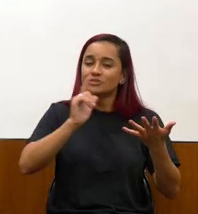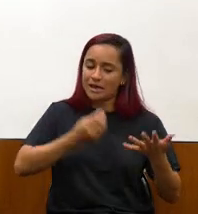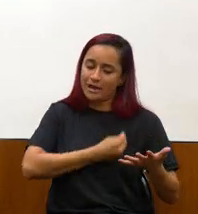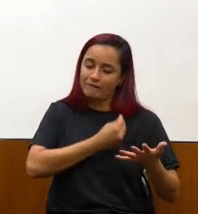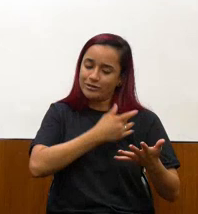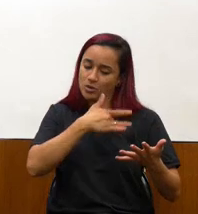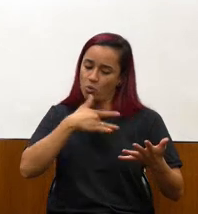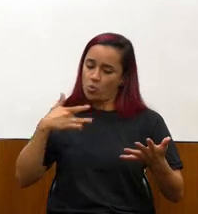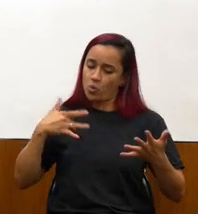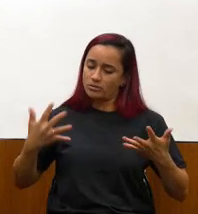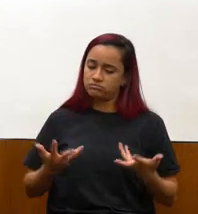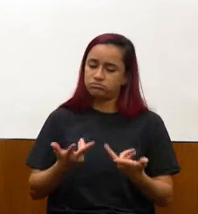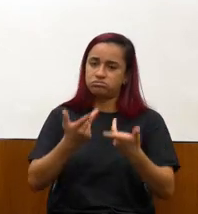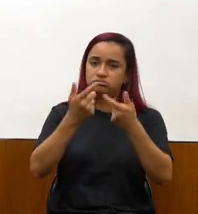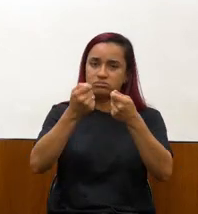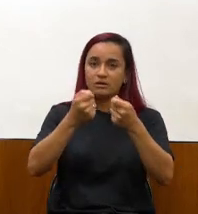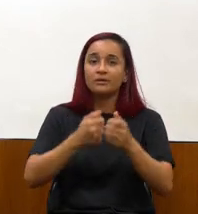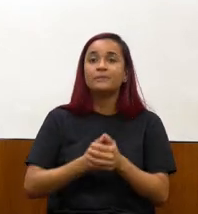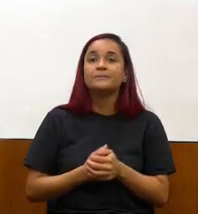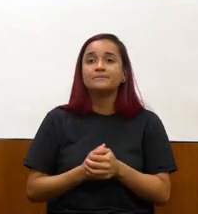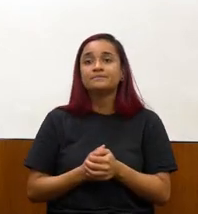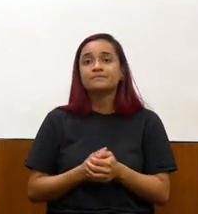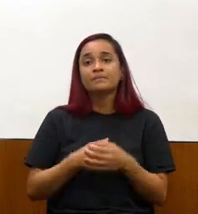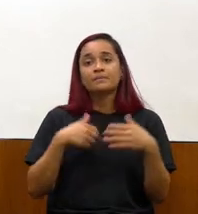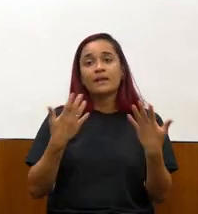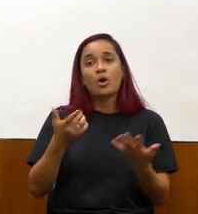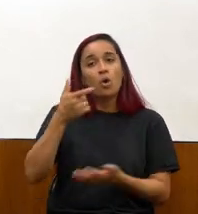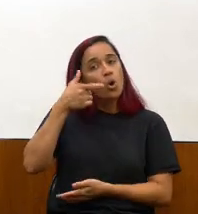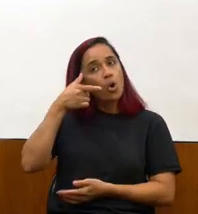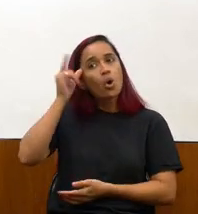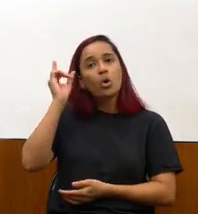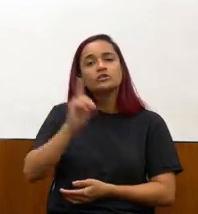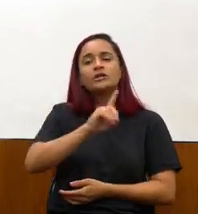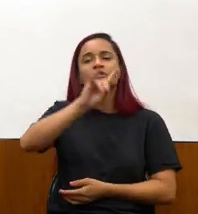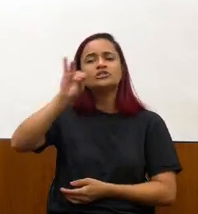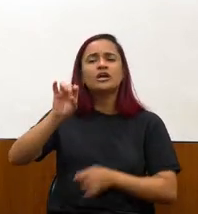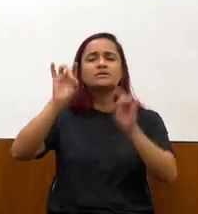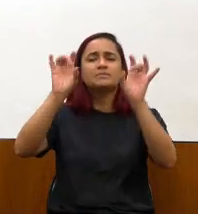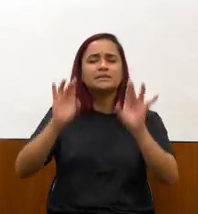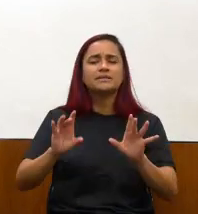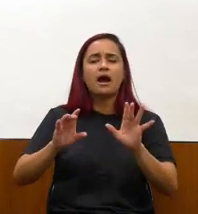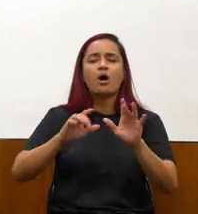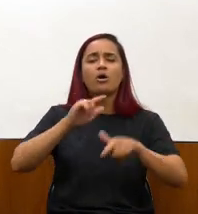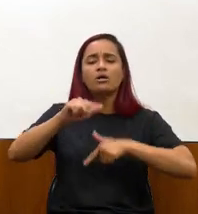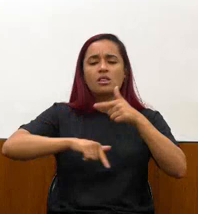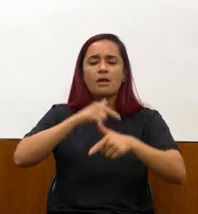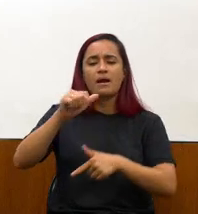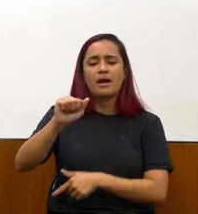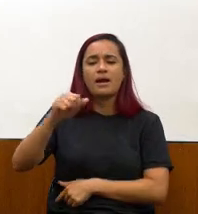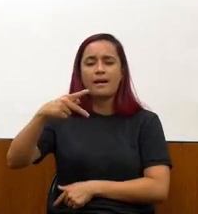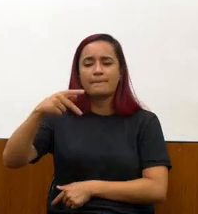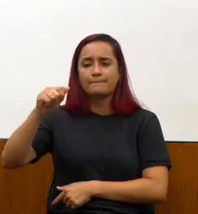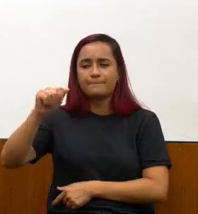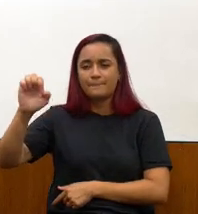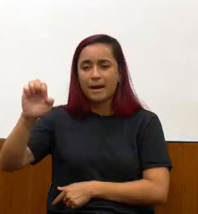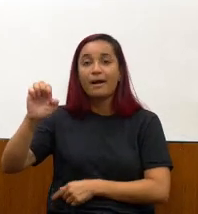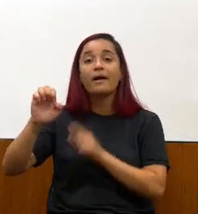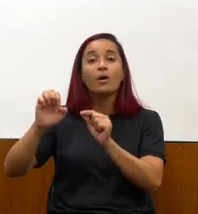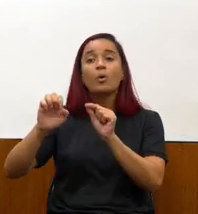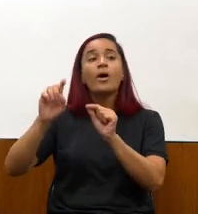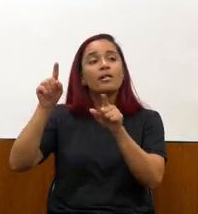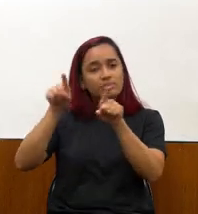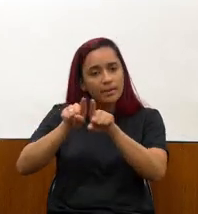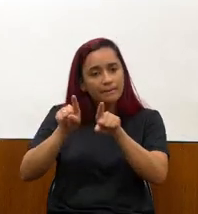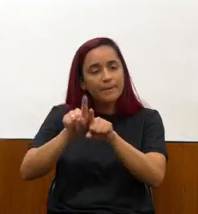APAES, ontem foi o Dia Internacional das APAES, o trabalho das APAES nos atendimentos de intervenção precoce, assim como o Mandal